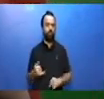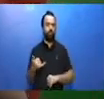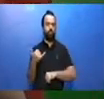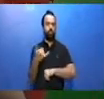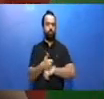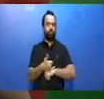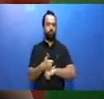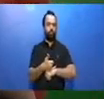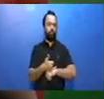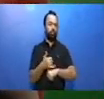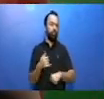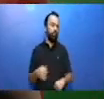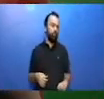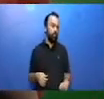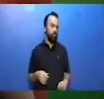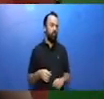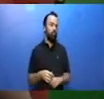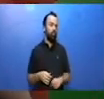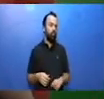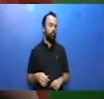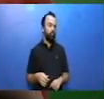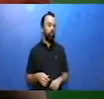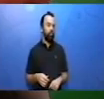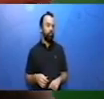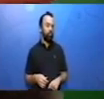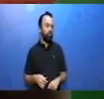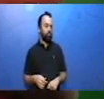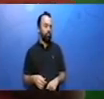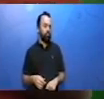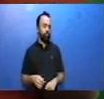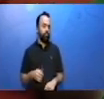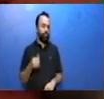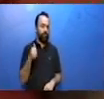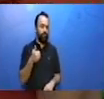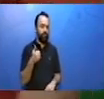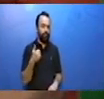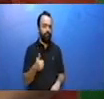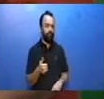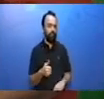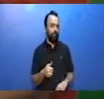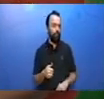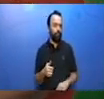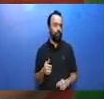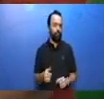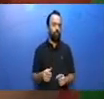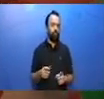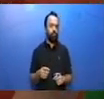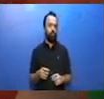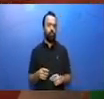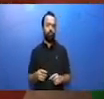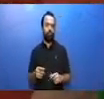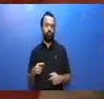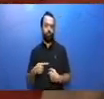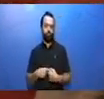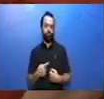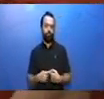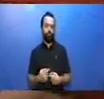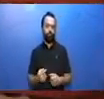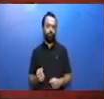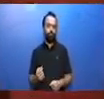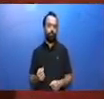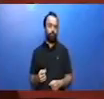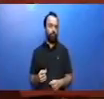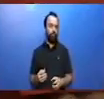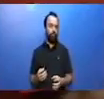aqui, ó. Centro de Barretos. Muito bem. E uma cidade, ela é feita por